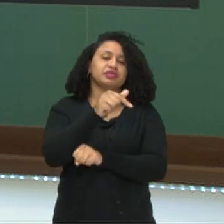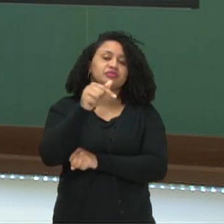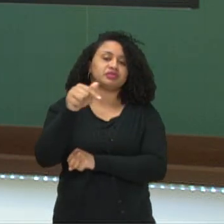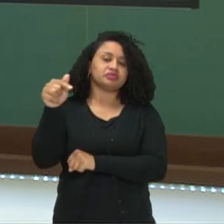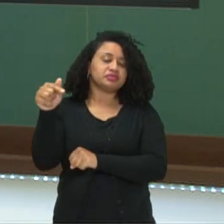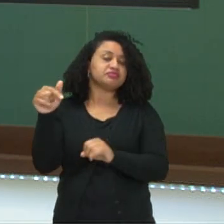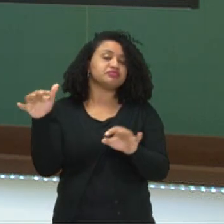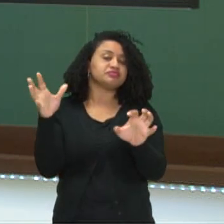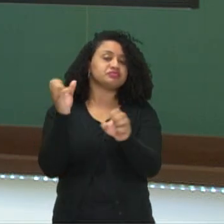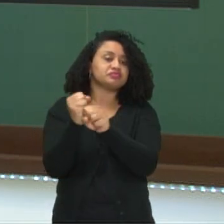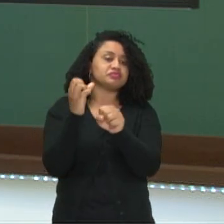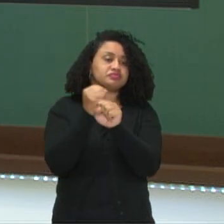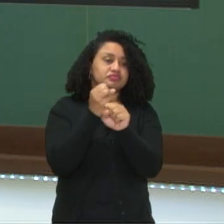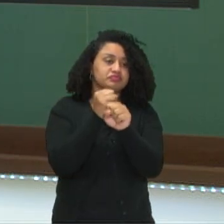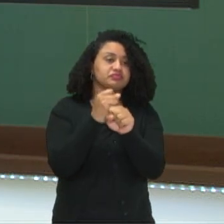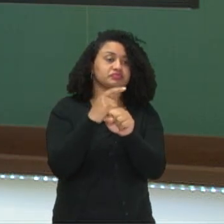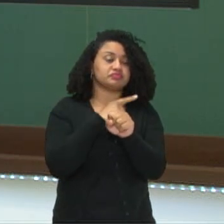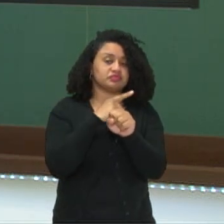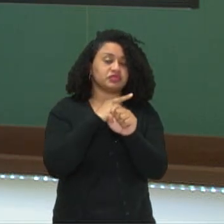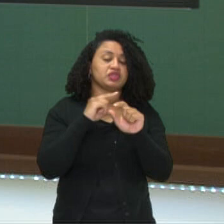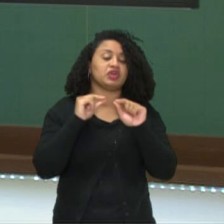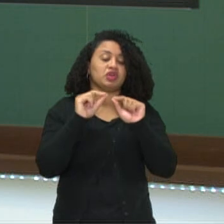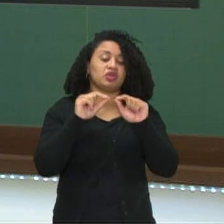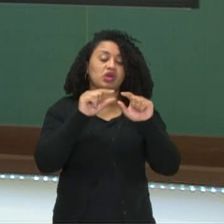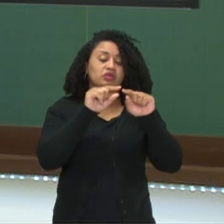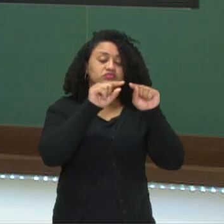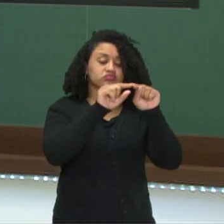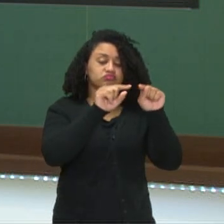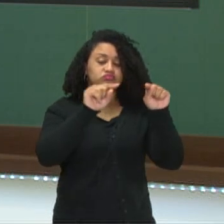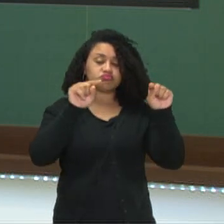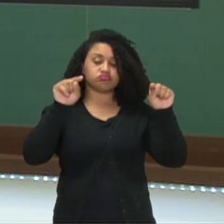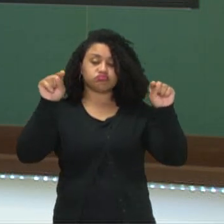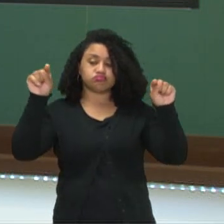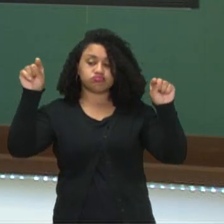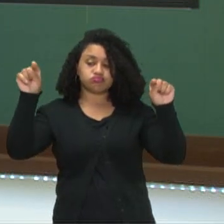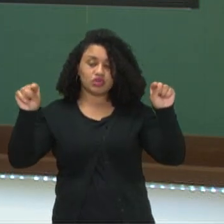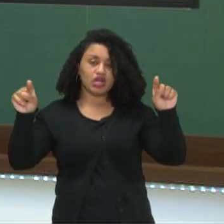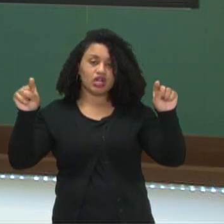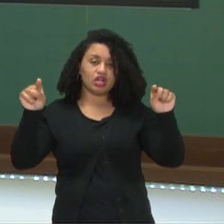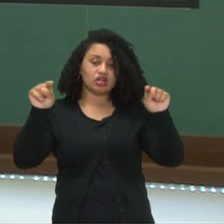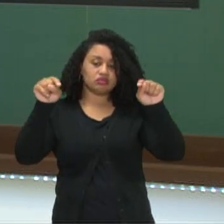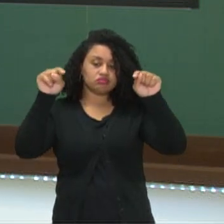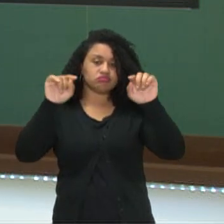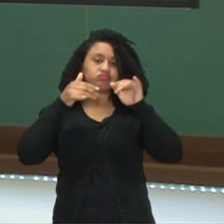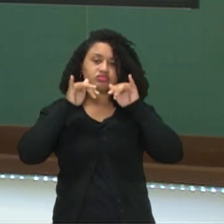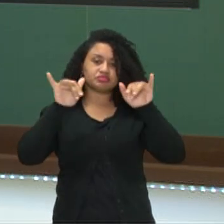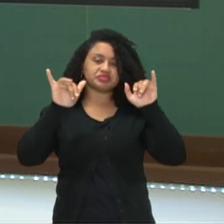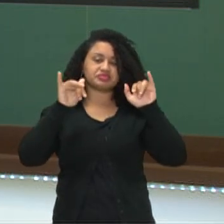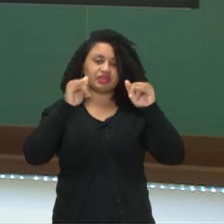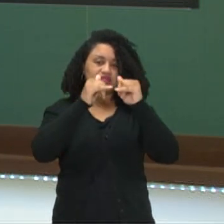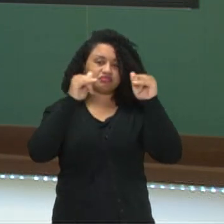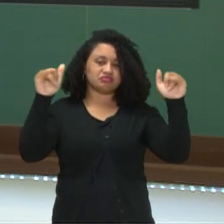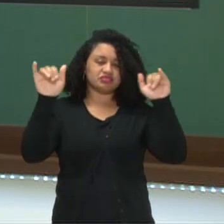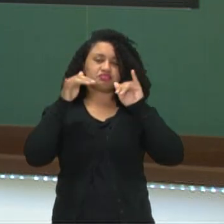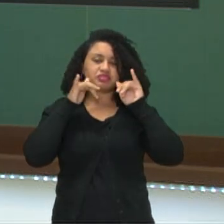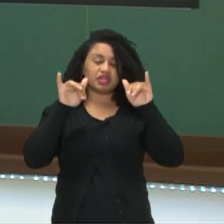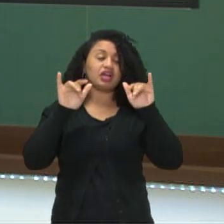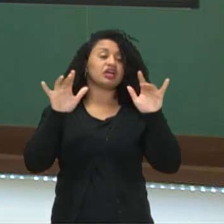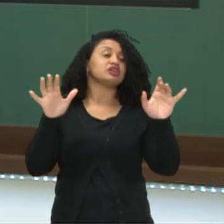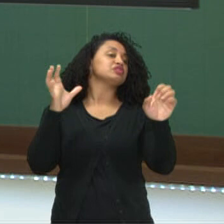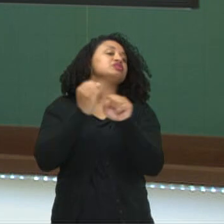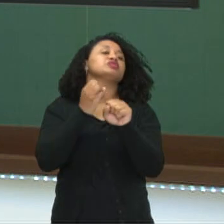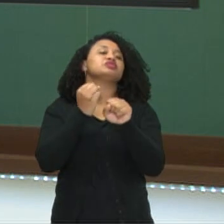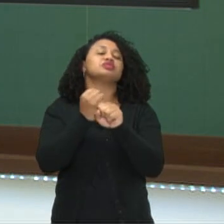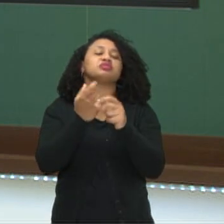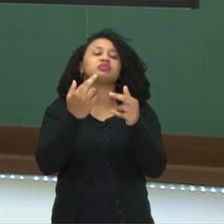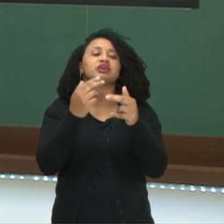correntes elétricas que saem de um ponto, tá? Que saem de um ponto, é igual à soma das